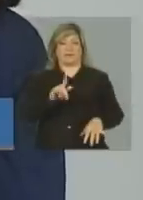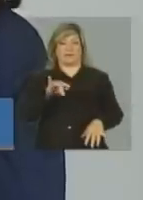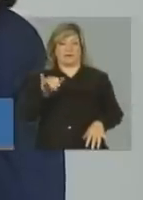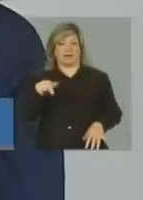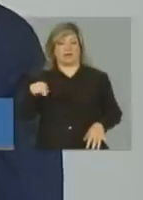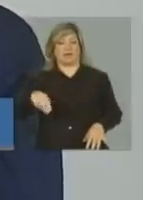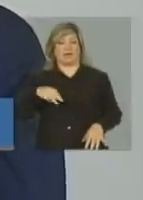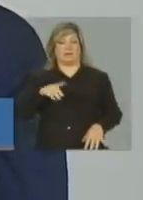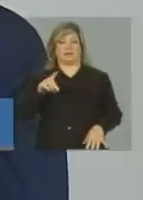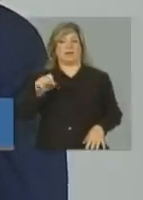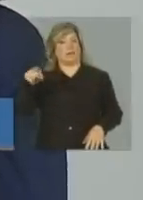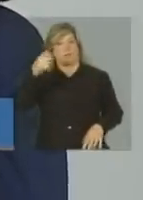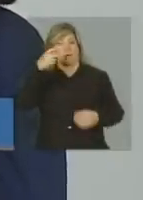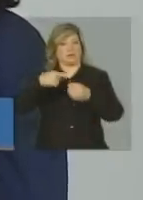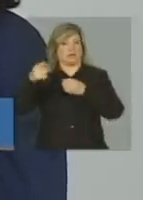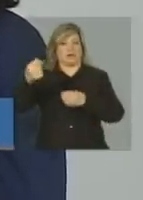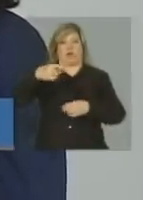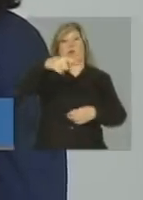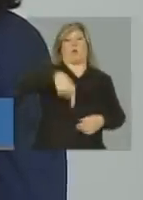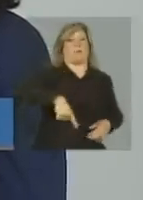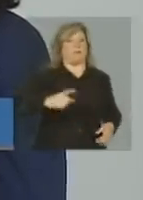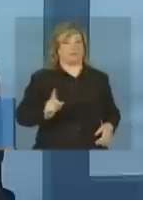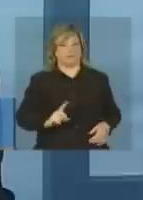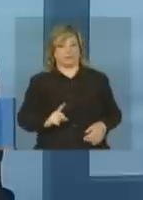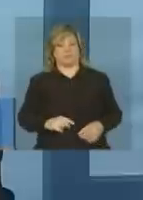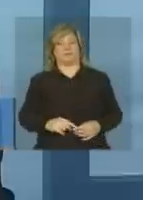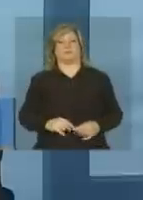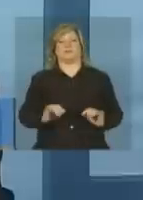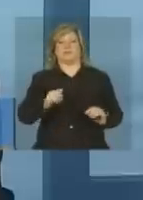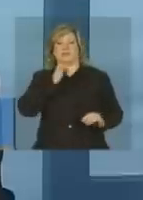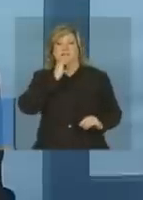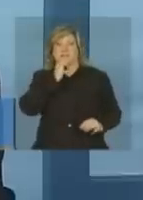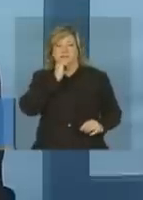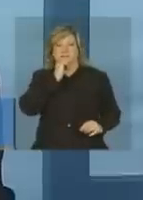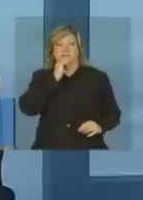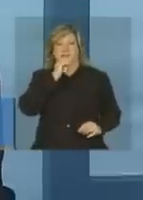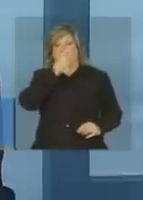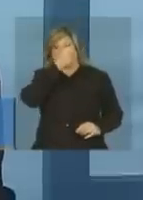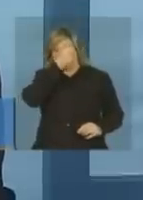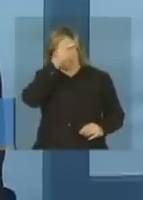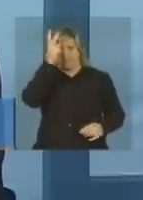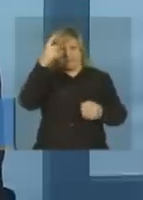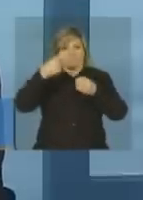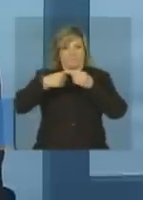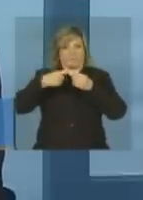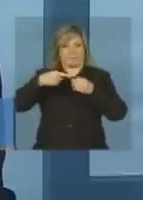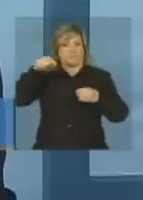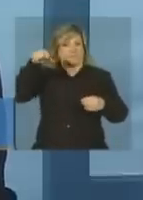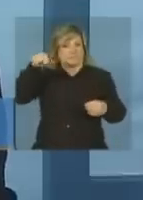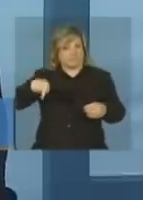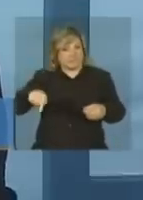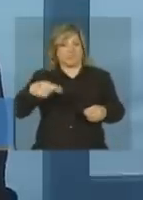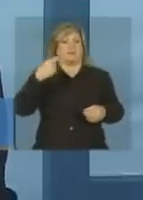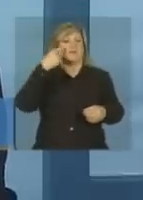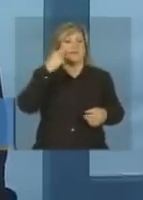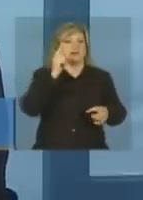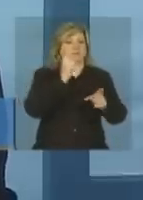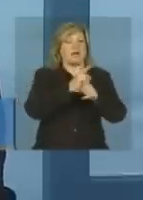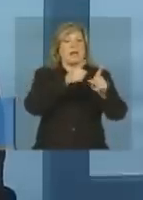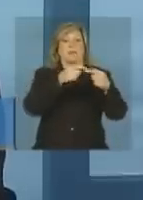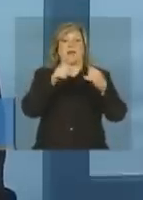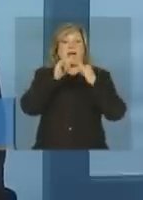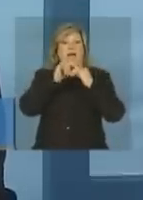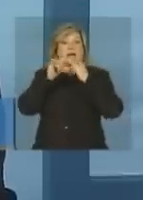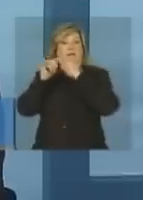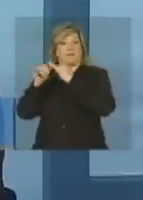MDS e não pelo município. Então, a assistente, ela verificou que há essa família não faz parte do perfil, ela informa ao gestor